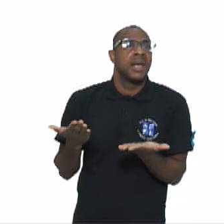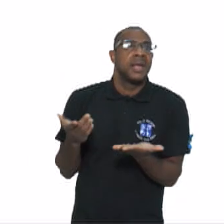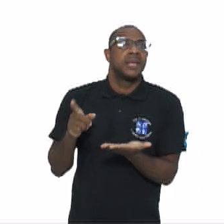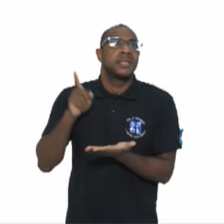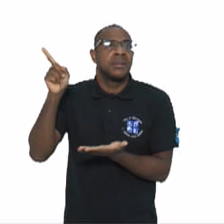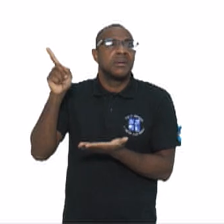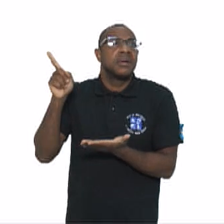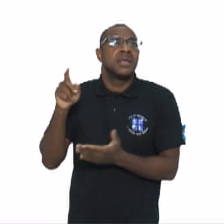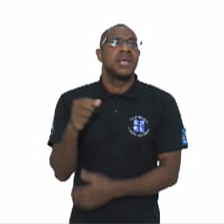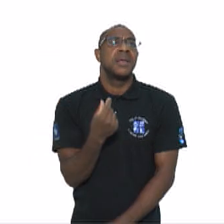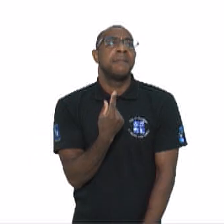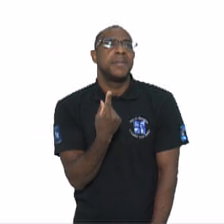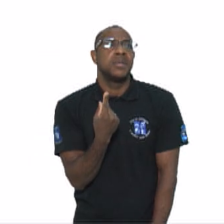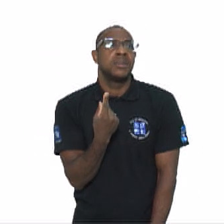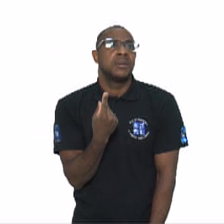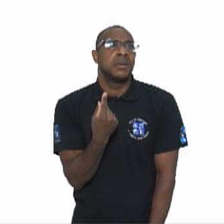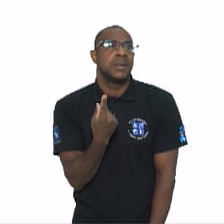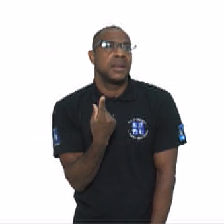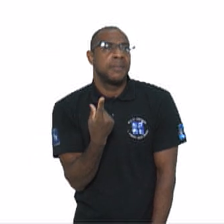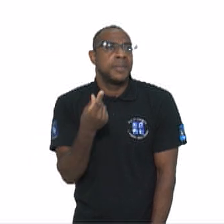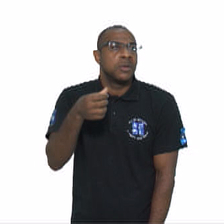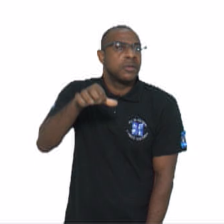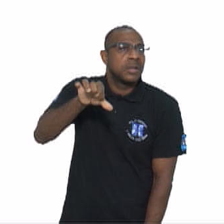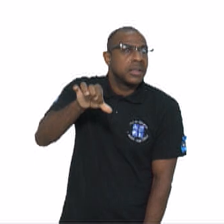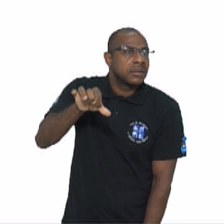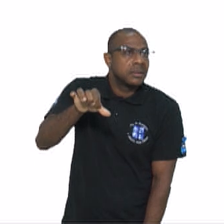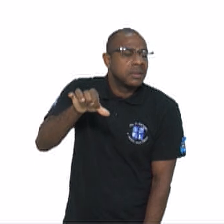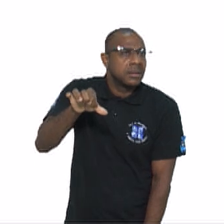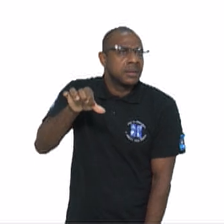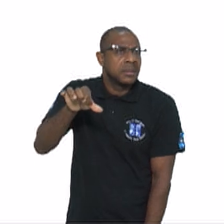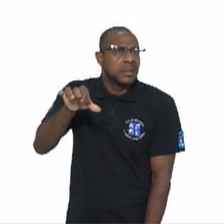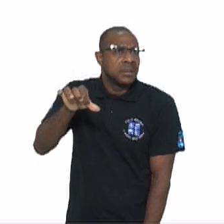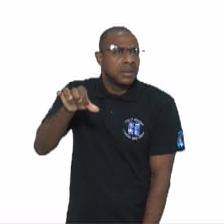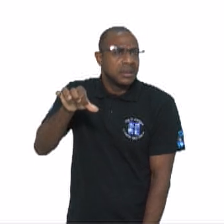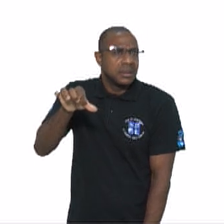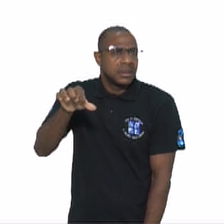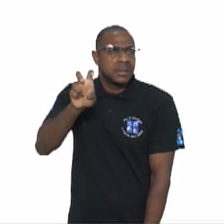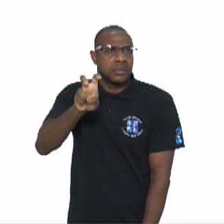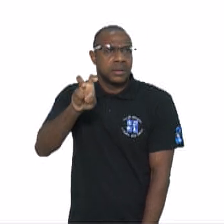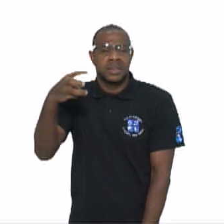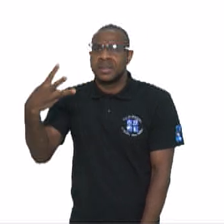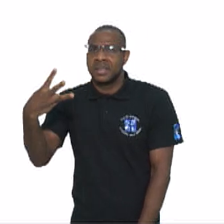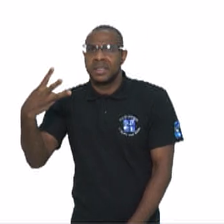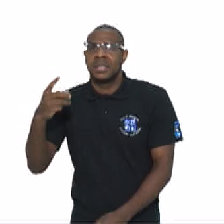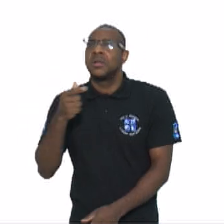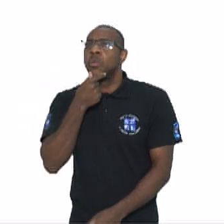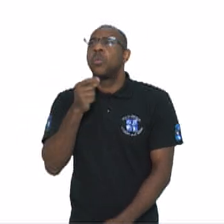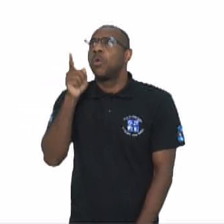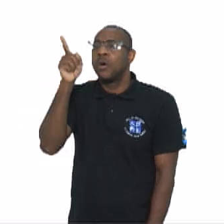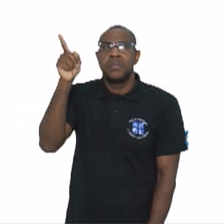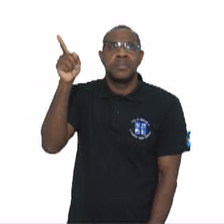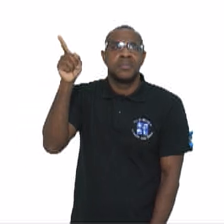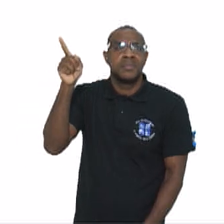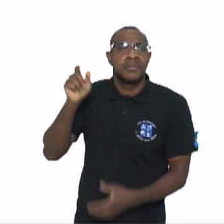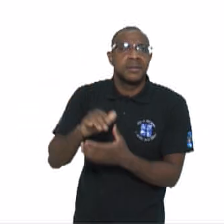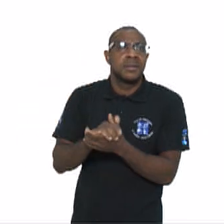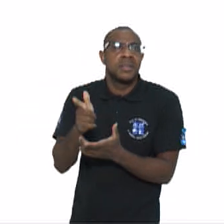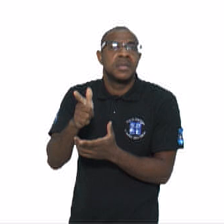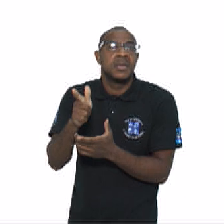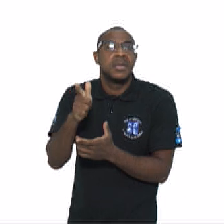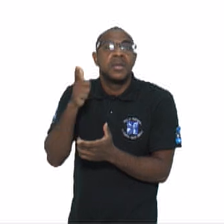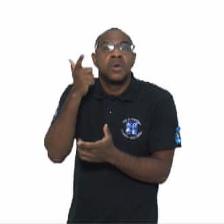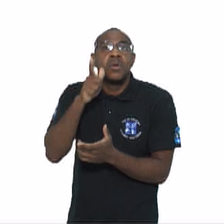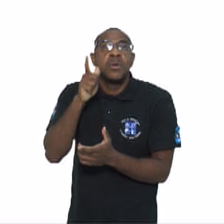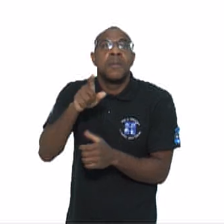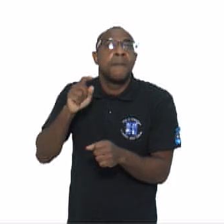1953, o neozelandês Edmund Hillary e o Sherpa Tenzing Norgay conquistaram pela